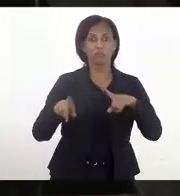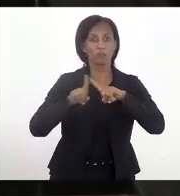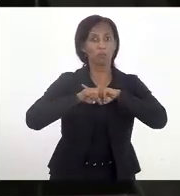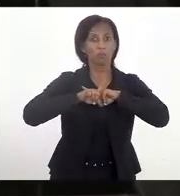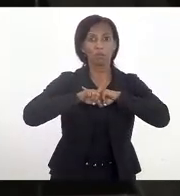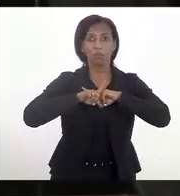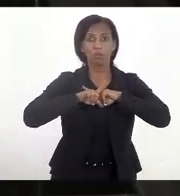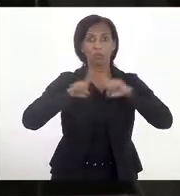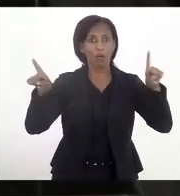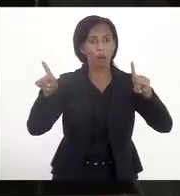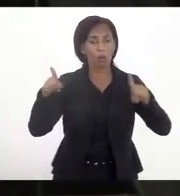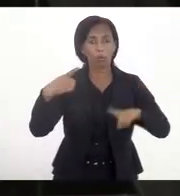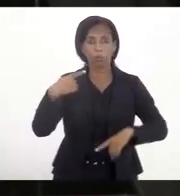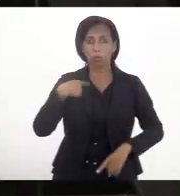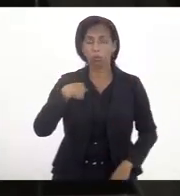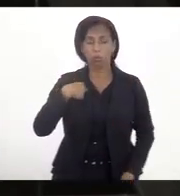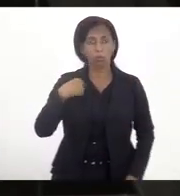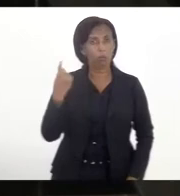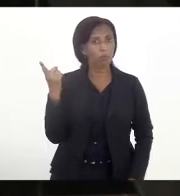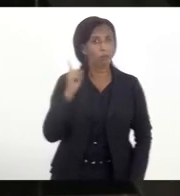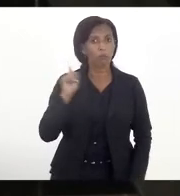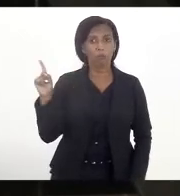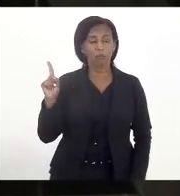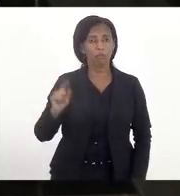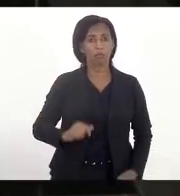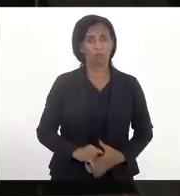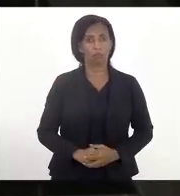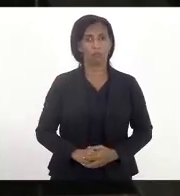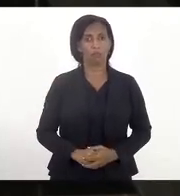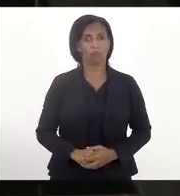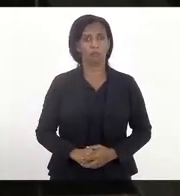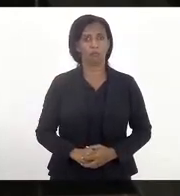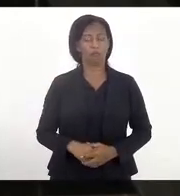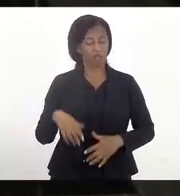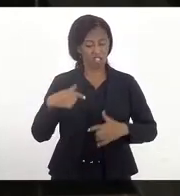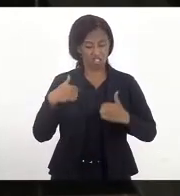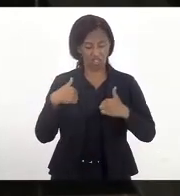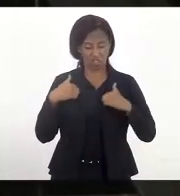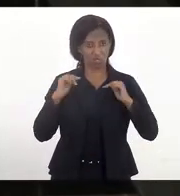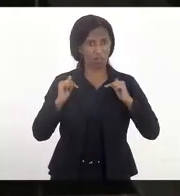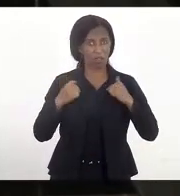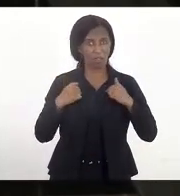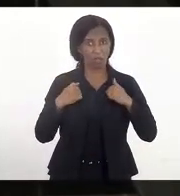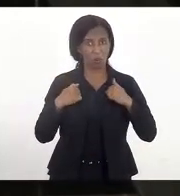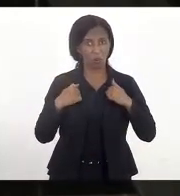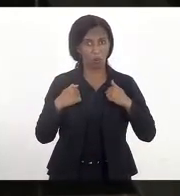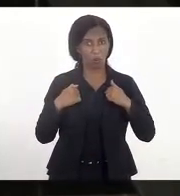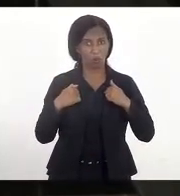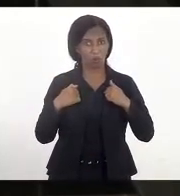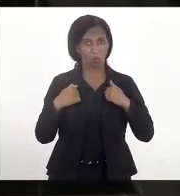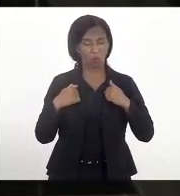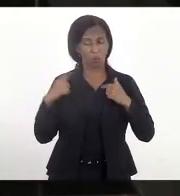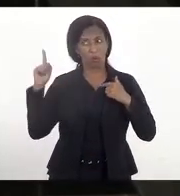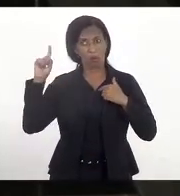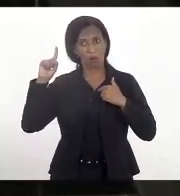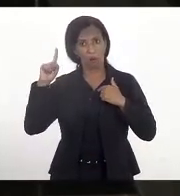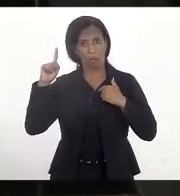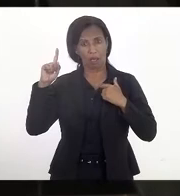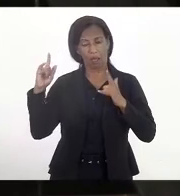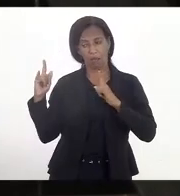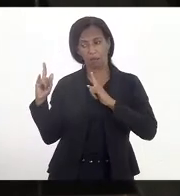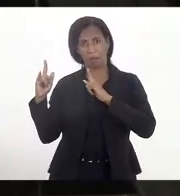conte comigo a história já eu e do Palácio Tiradentes